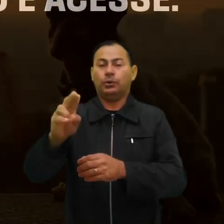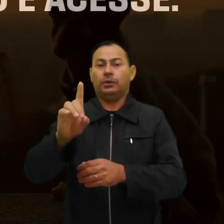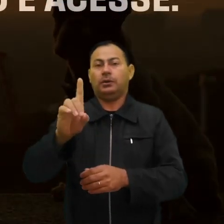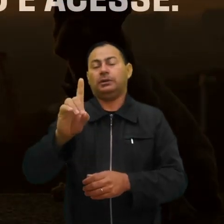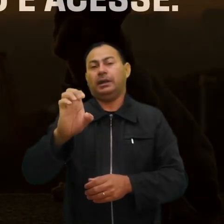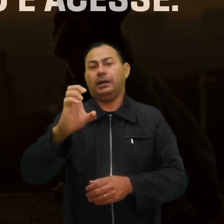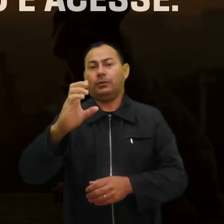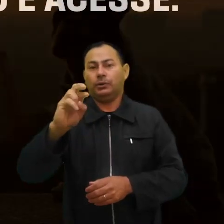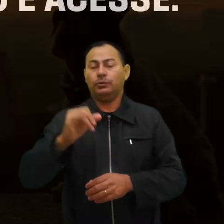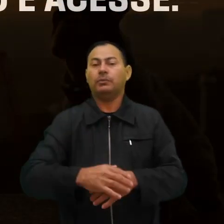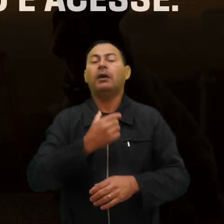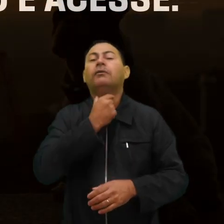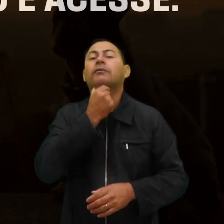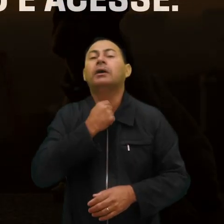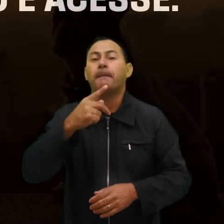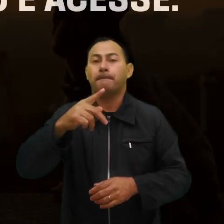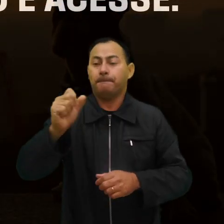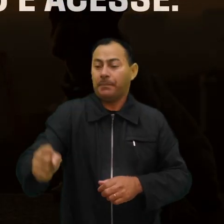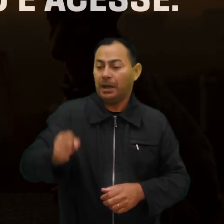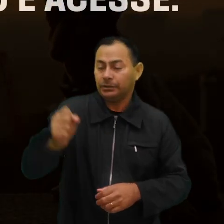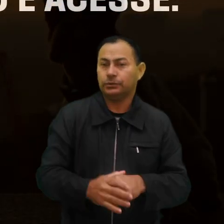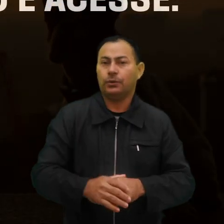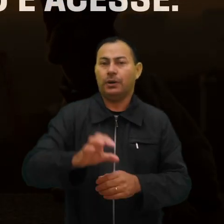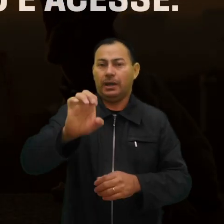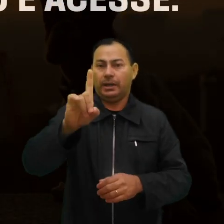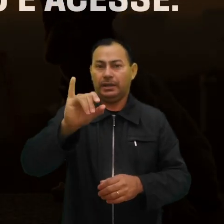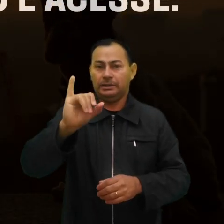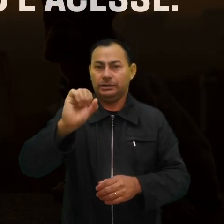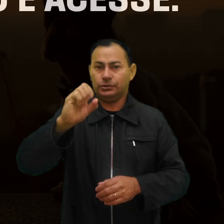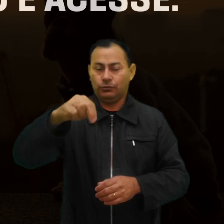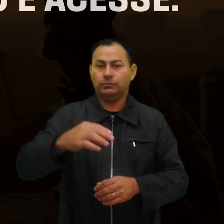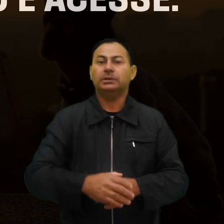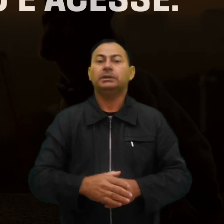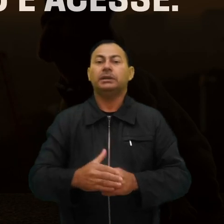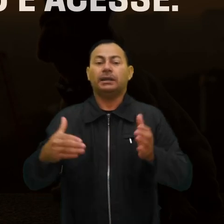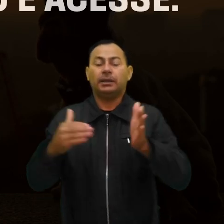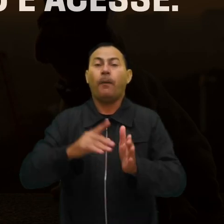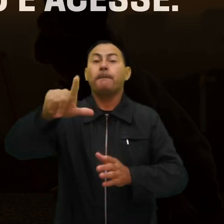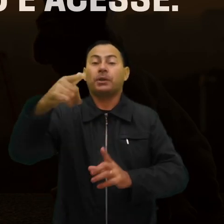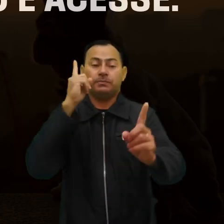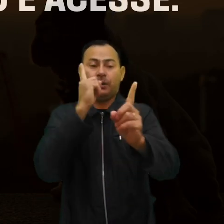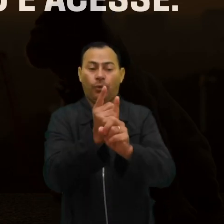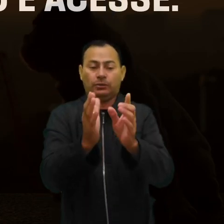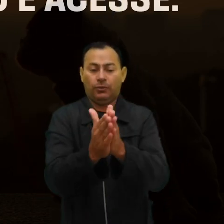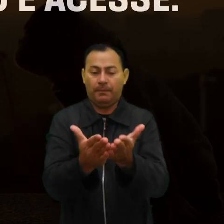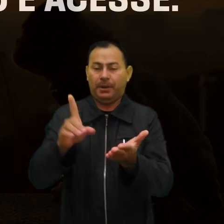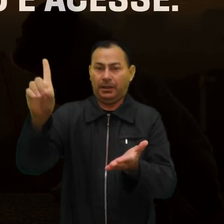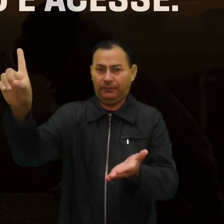Woodward, na voz do pastor Edson Bruno. Até o nosso próximo encontro com a palavra.